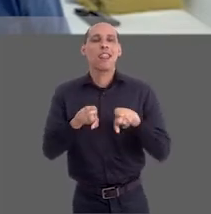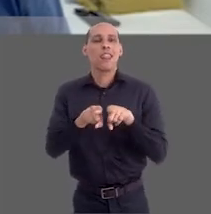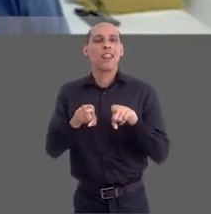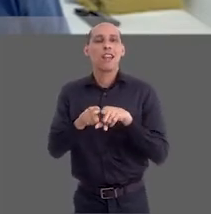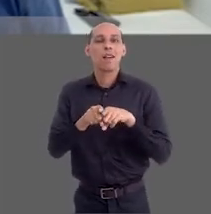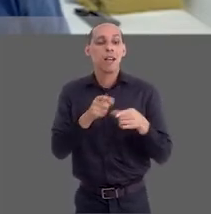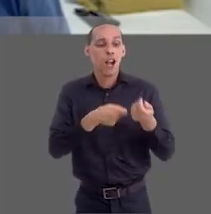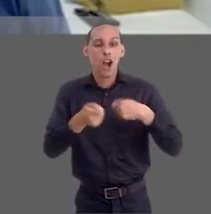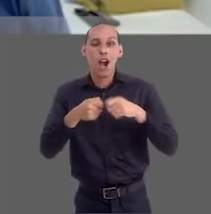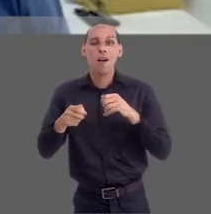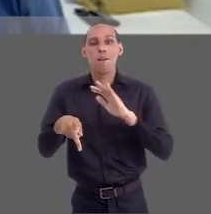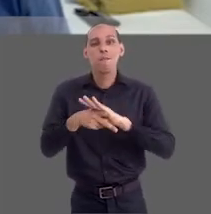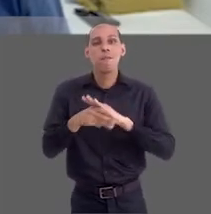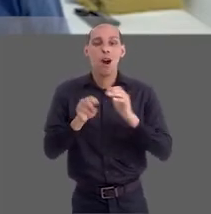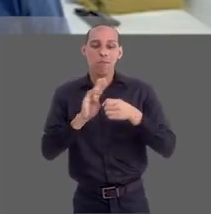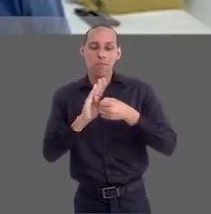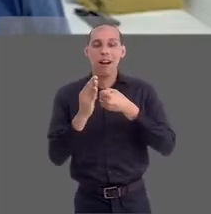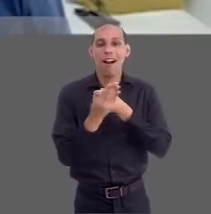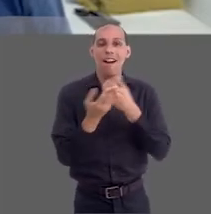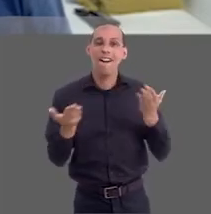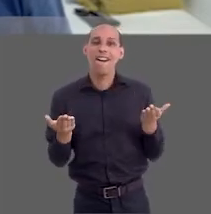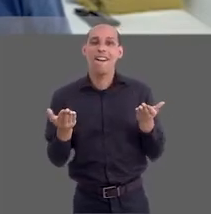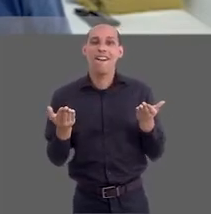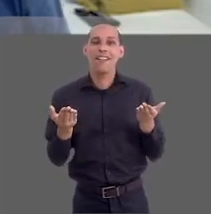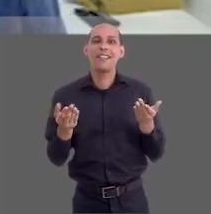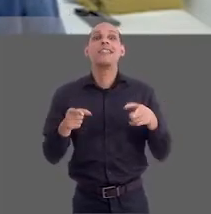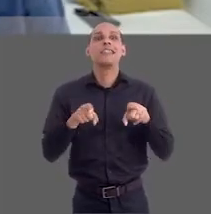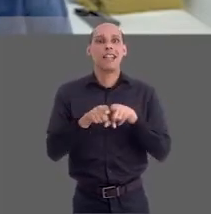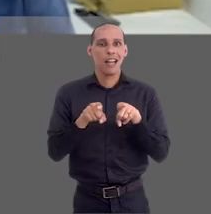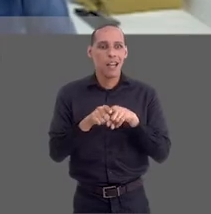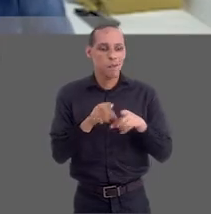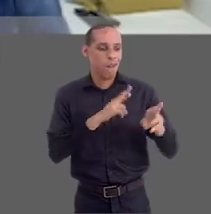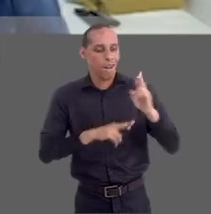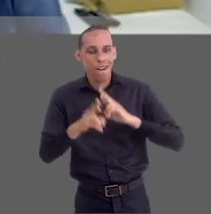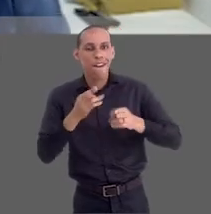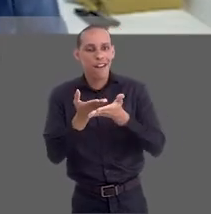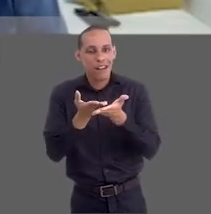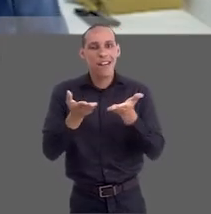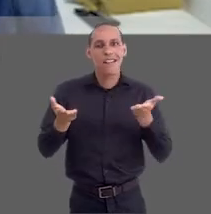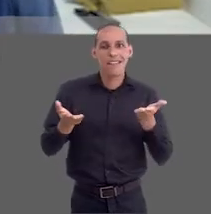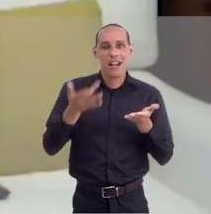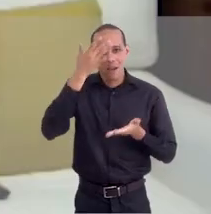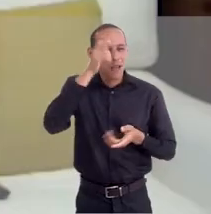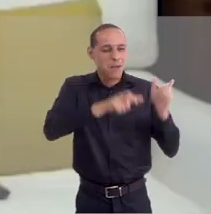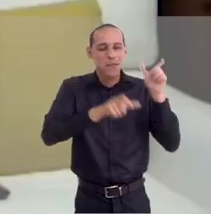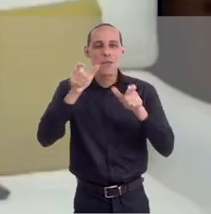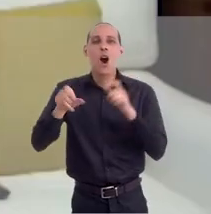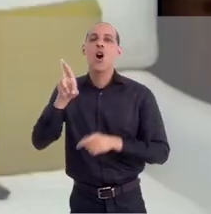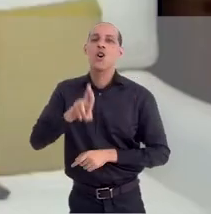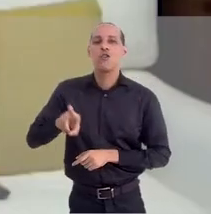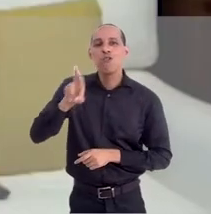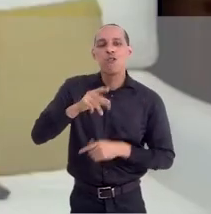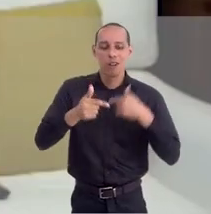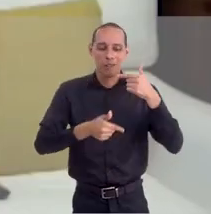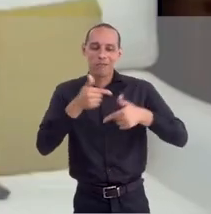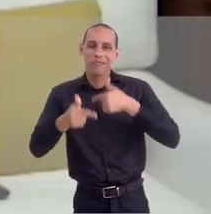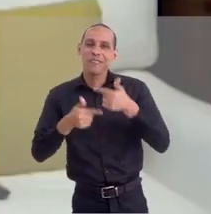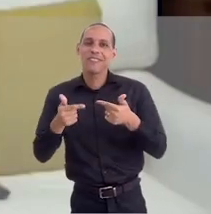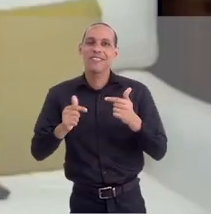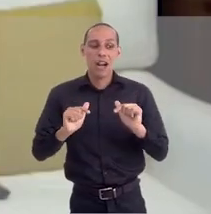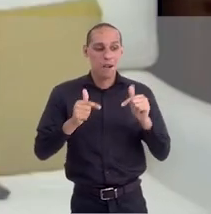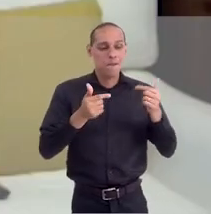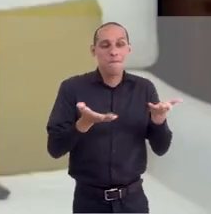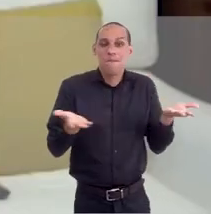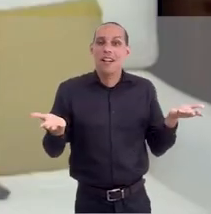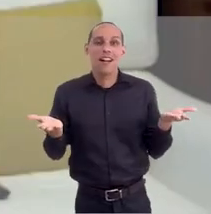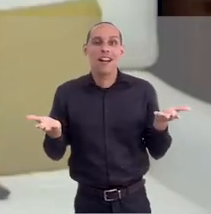a importância do comércio de bairro, né? E as relações do comércio de bairro com seus consumidores, com seus usuários na prestação de